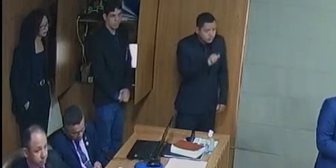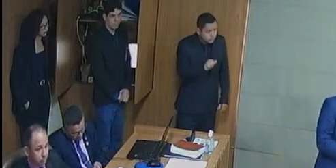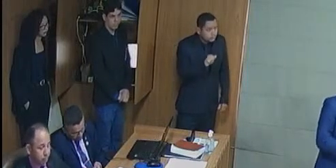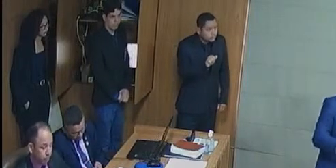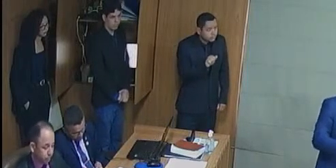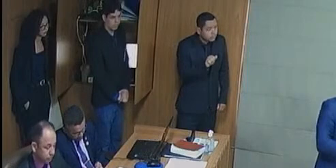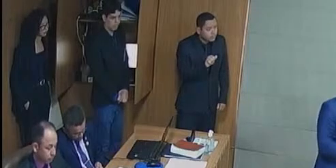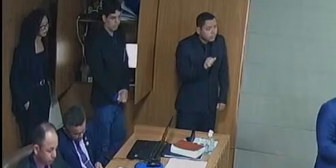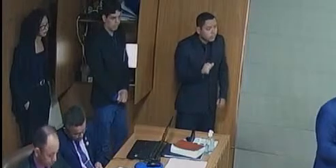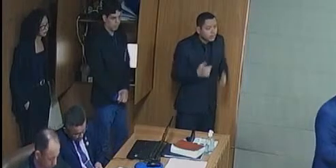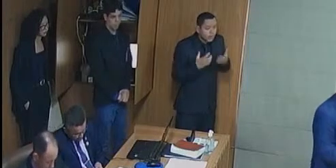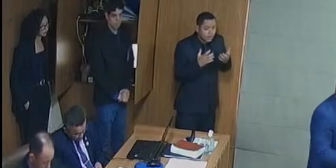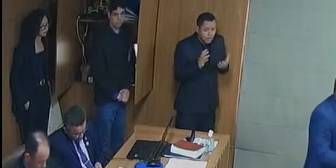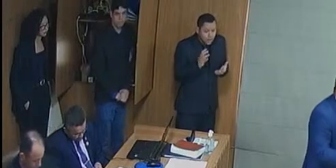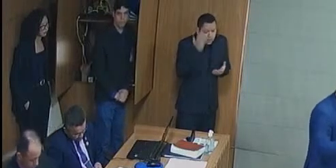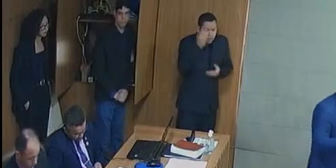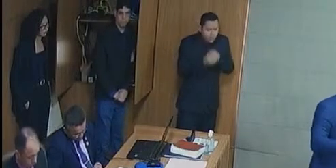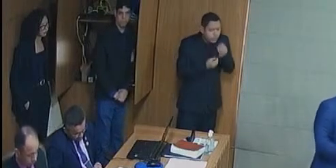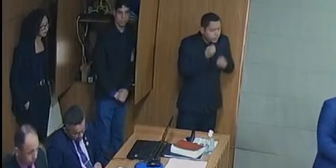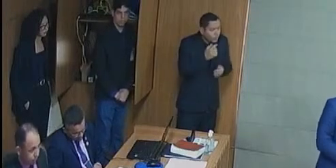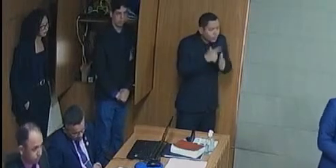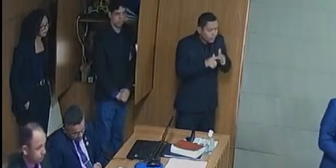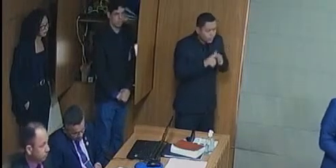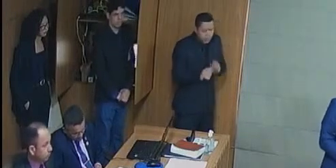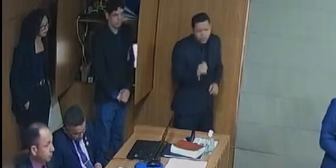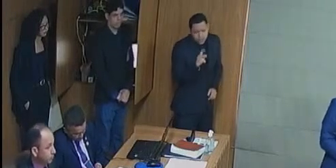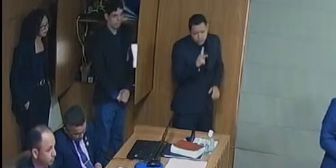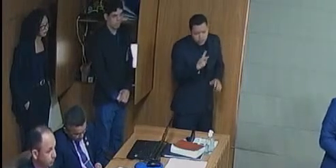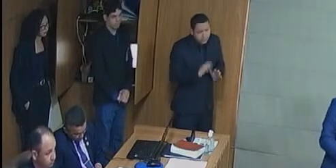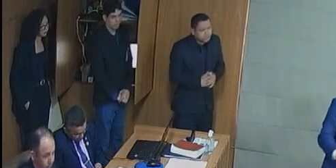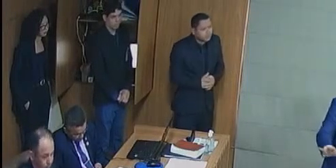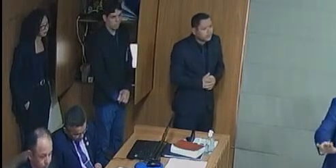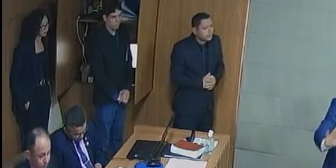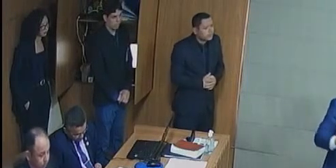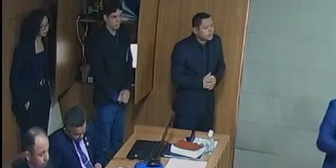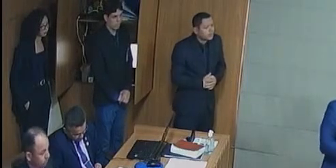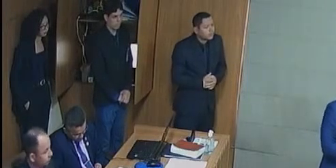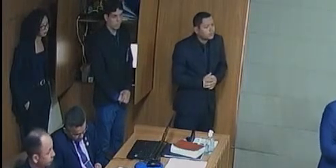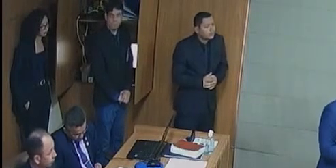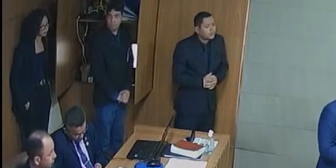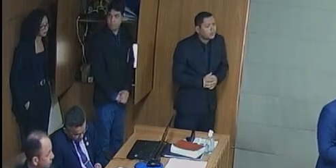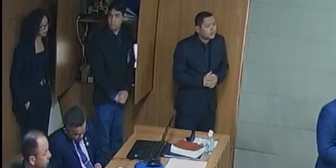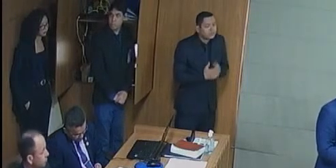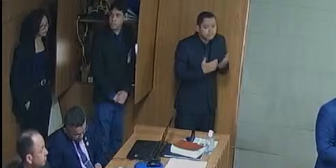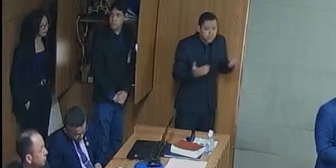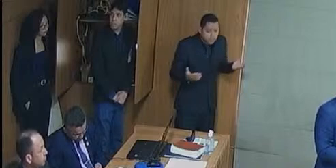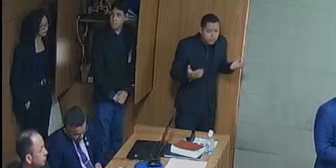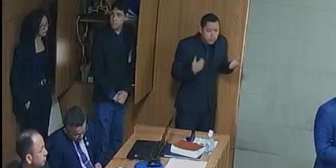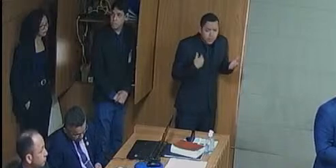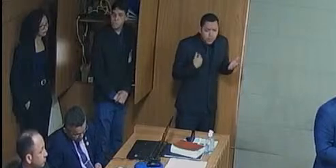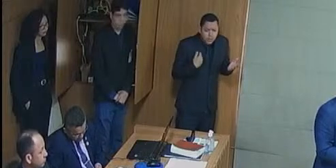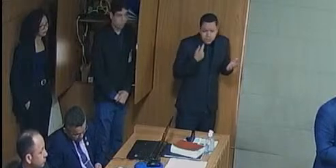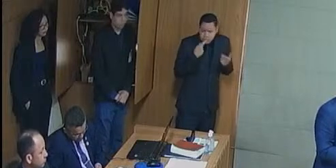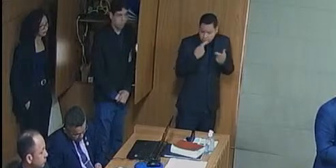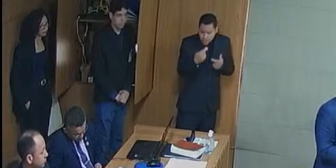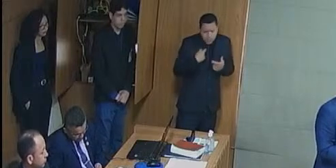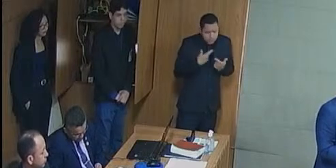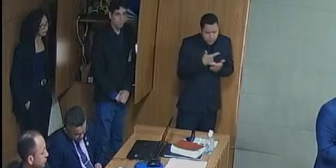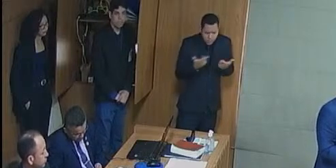e que iria resolver e tal e tal tudo bem Tranquilo Doutor não tenho nada a a